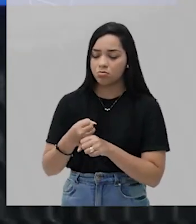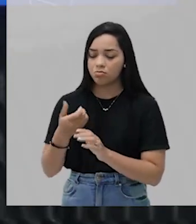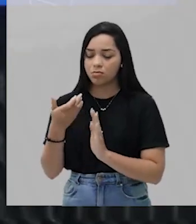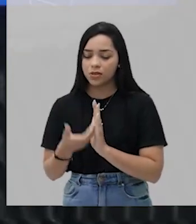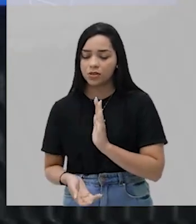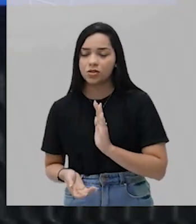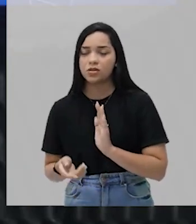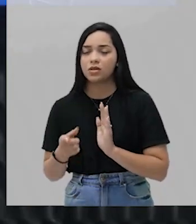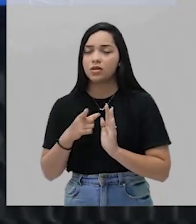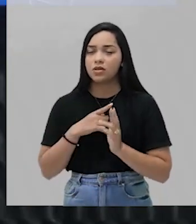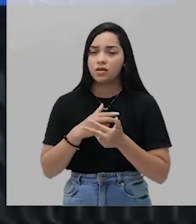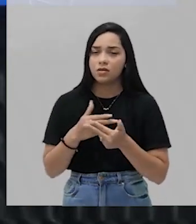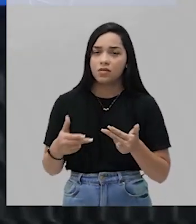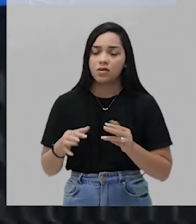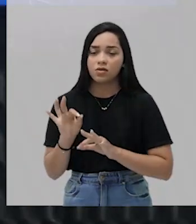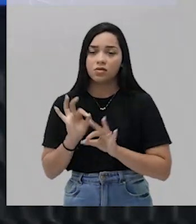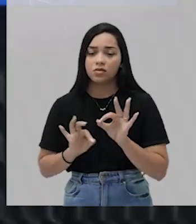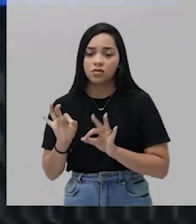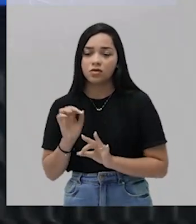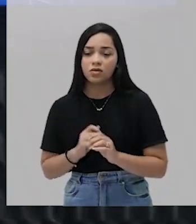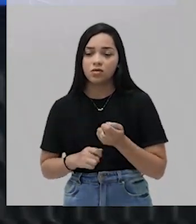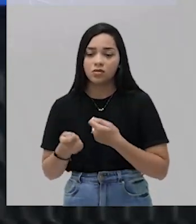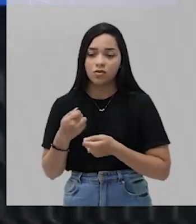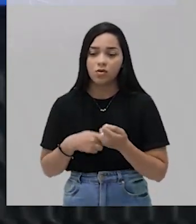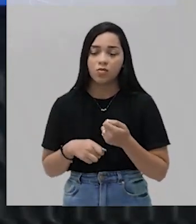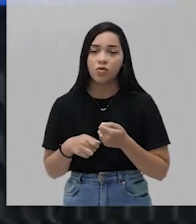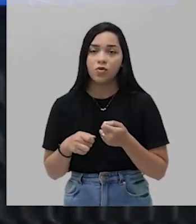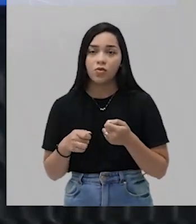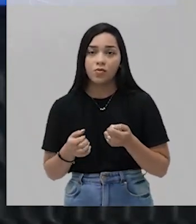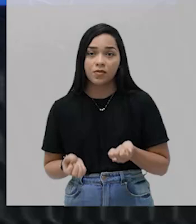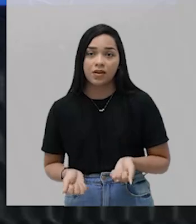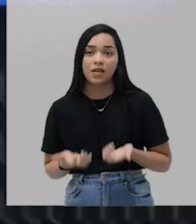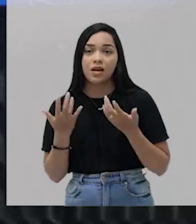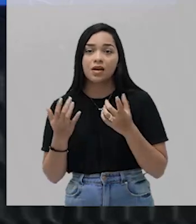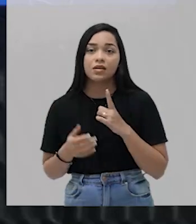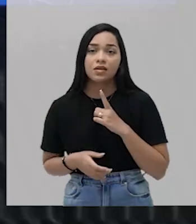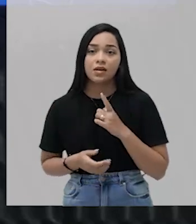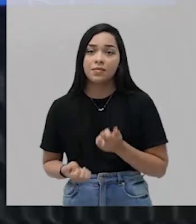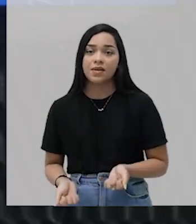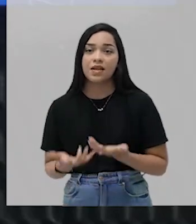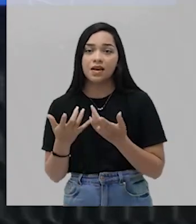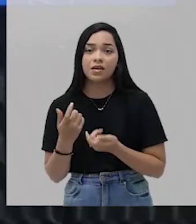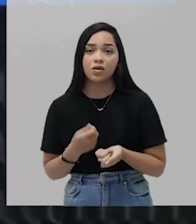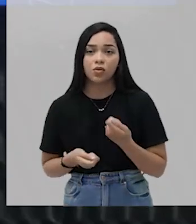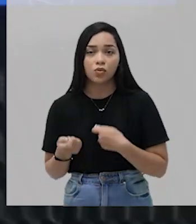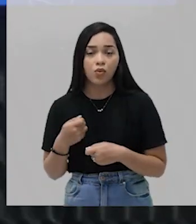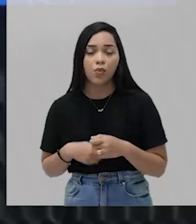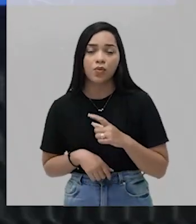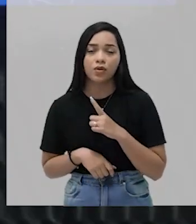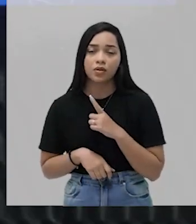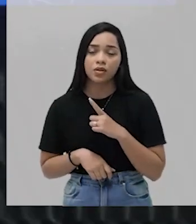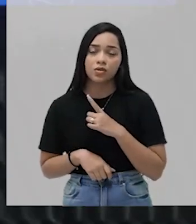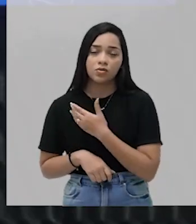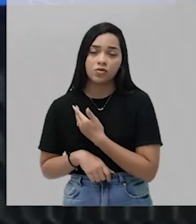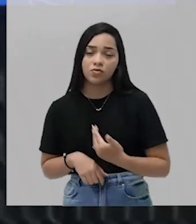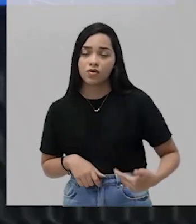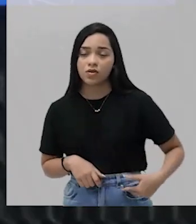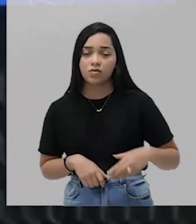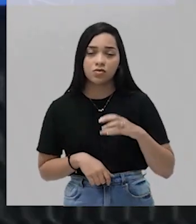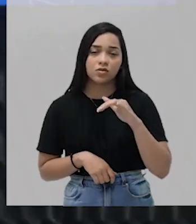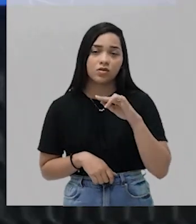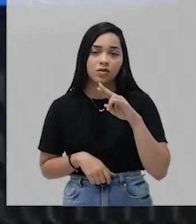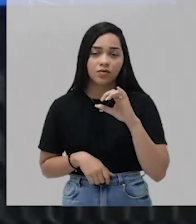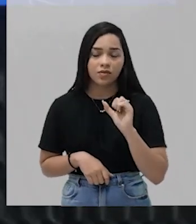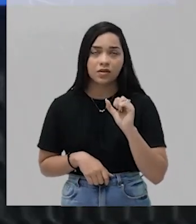heranças de planos econômicos como o milagre, o famoso milagre econômico dos governos civis